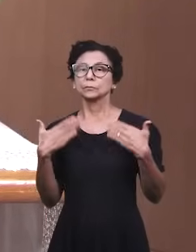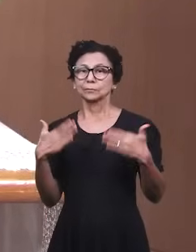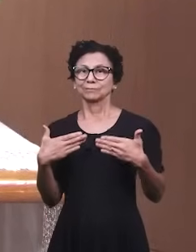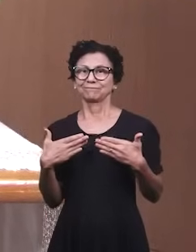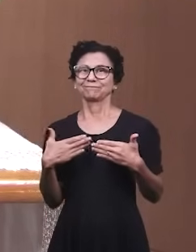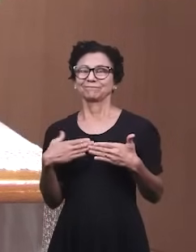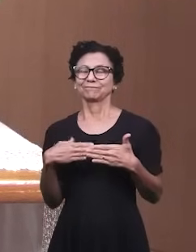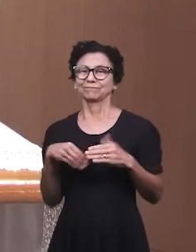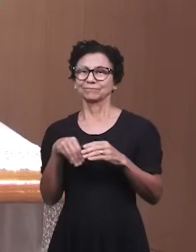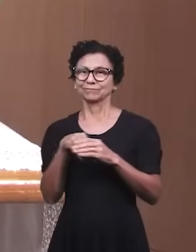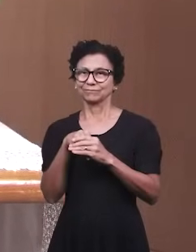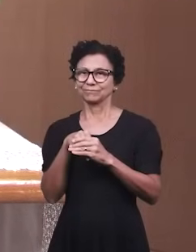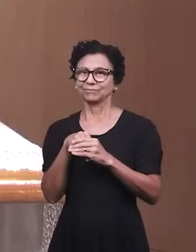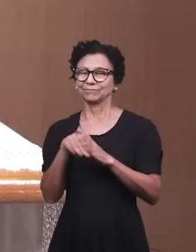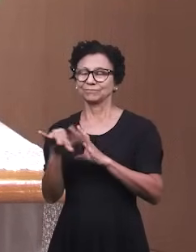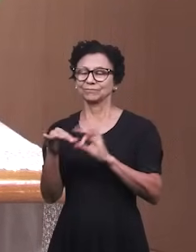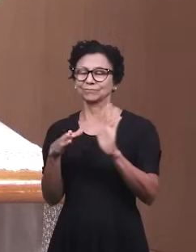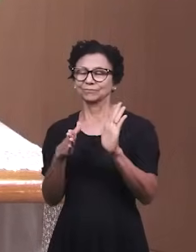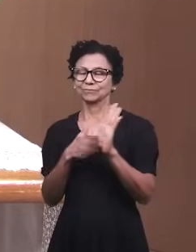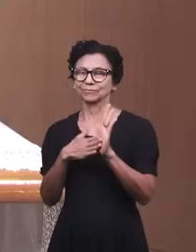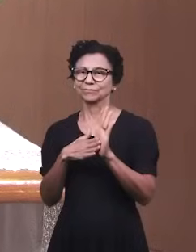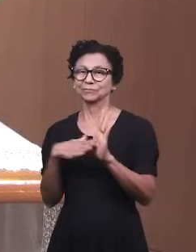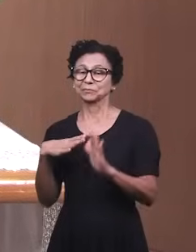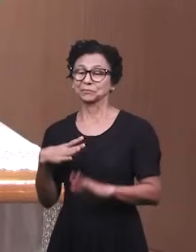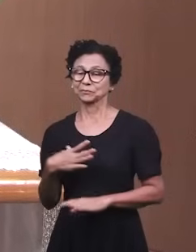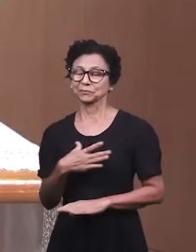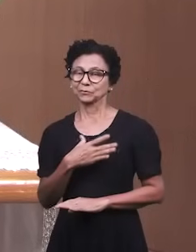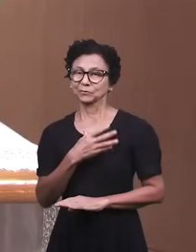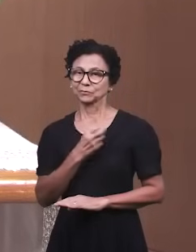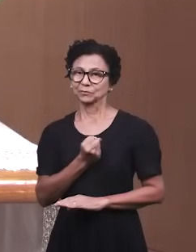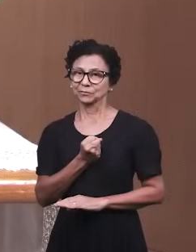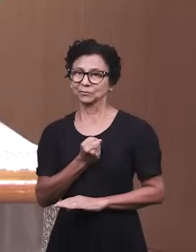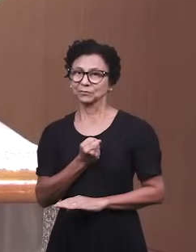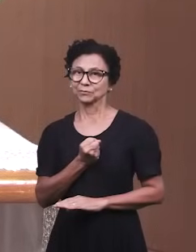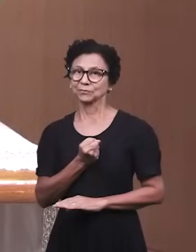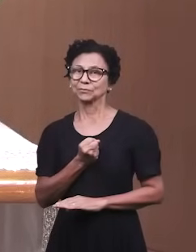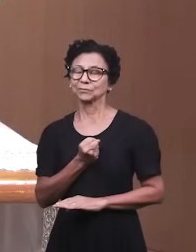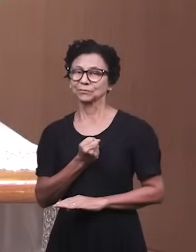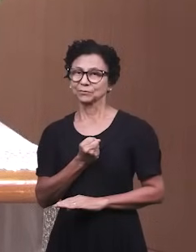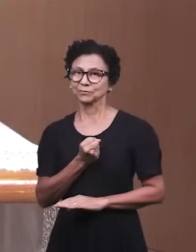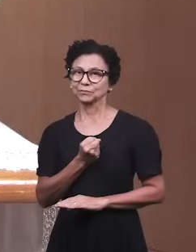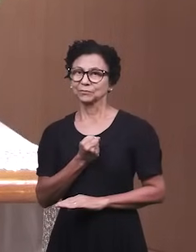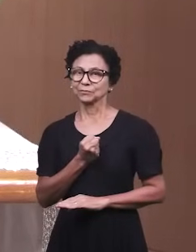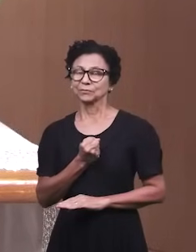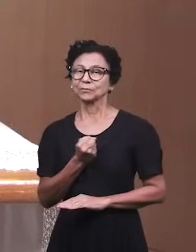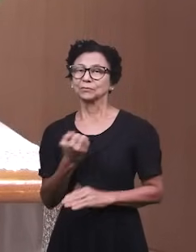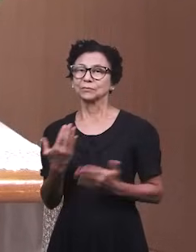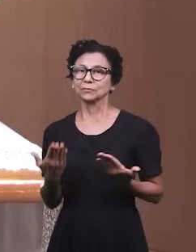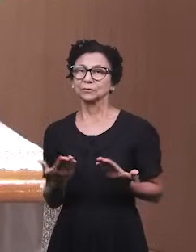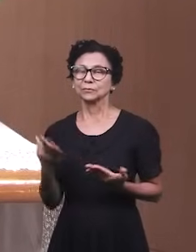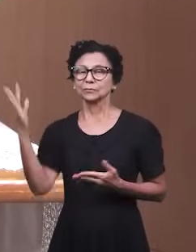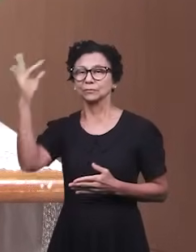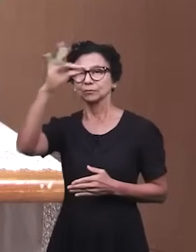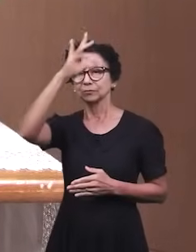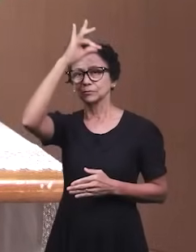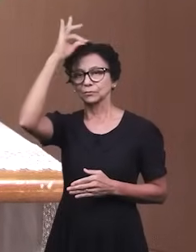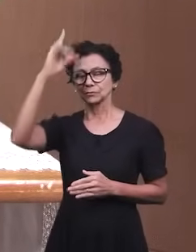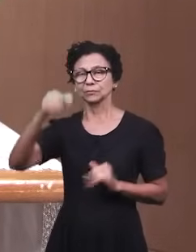tinto, doce, que nos dá força e nos alimenta neste período profético da